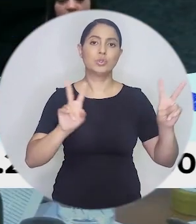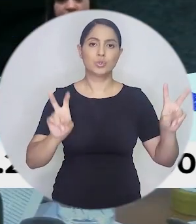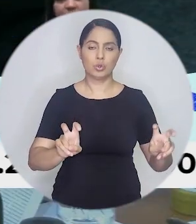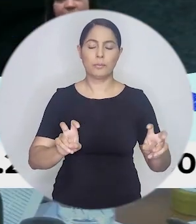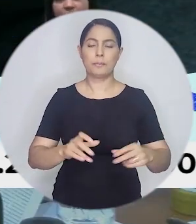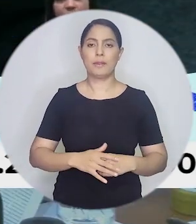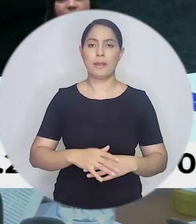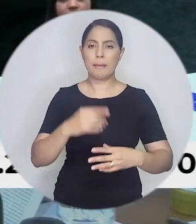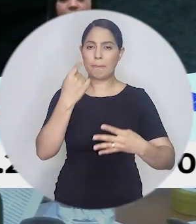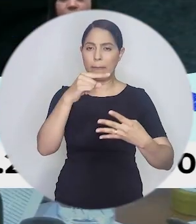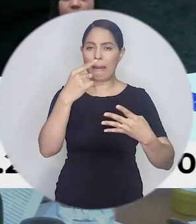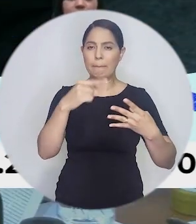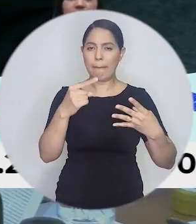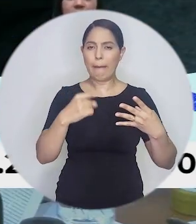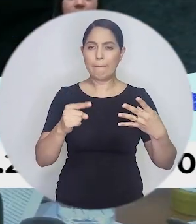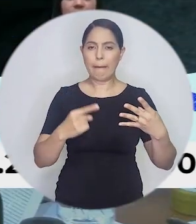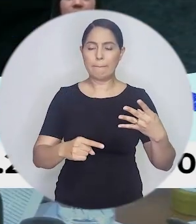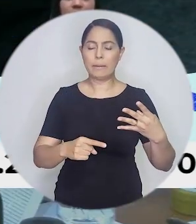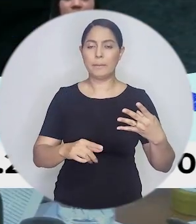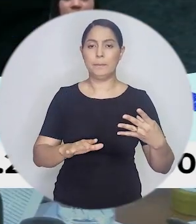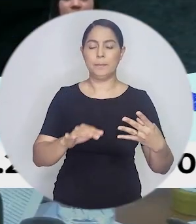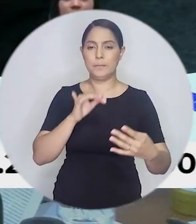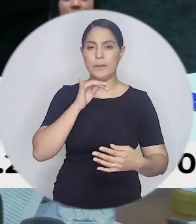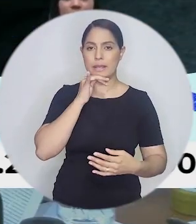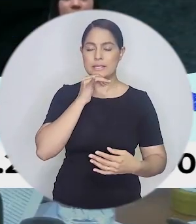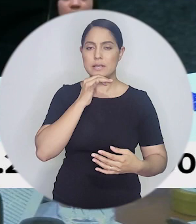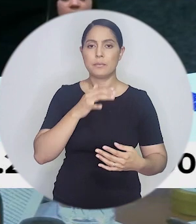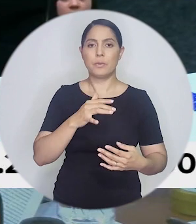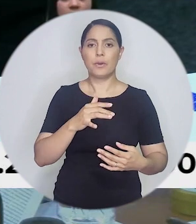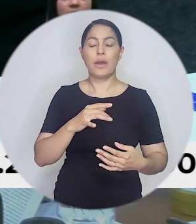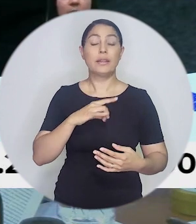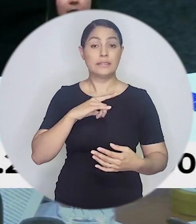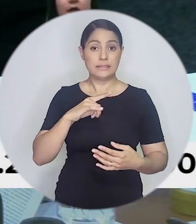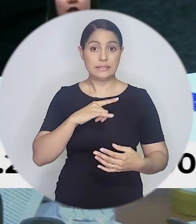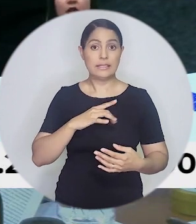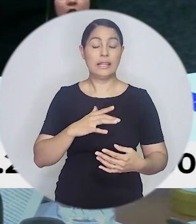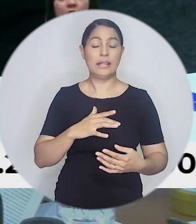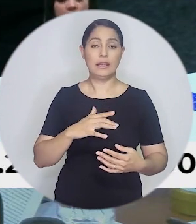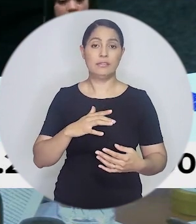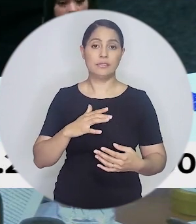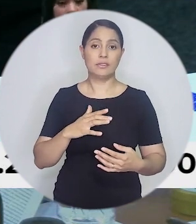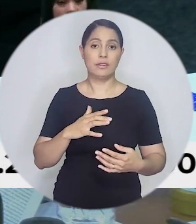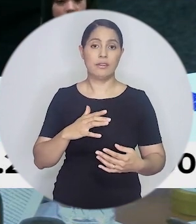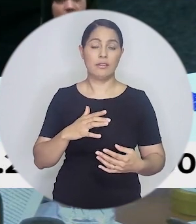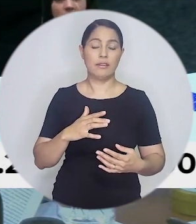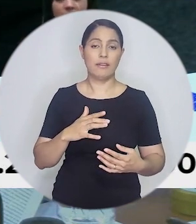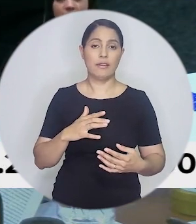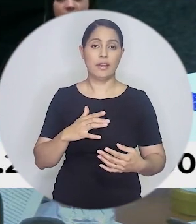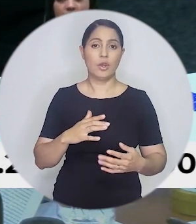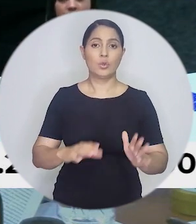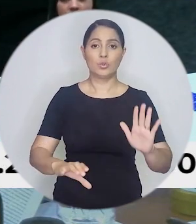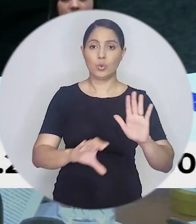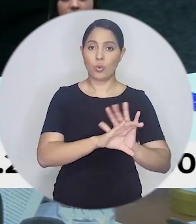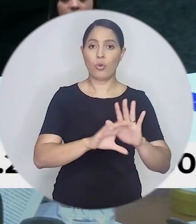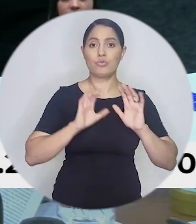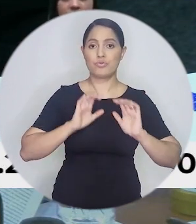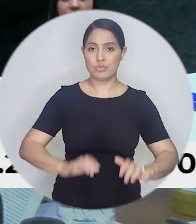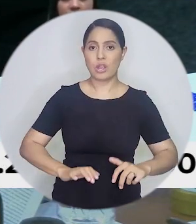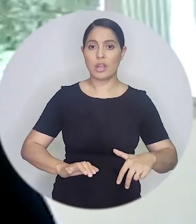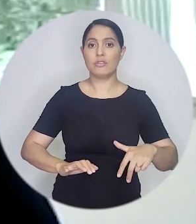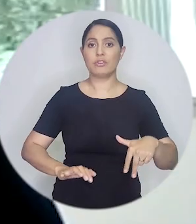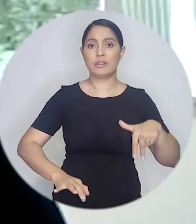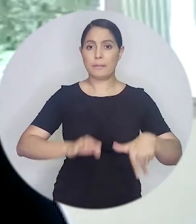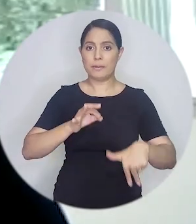proferiu uma declaração de voto aonde ele destacou que, além da violação